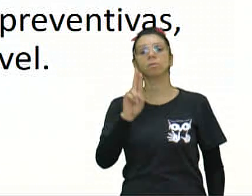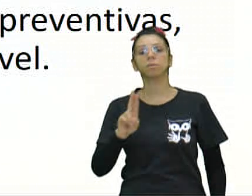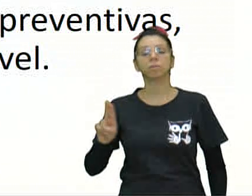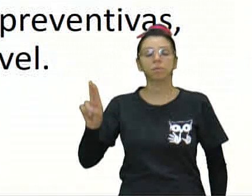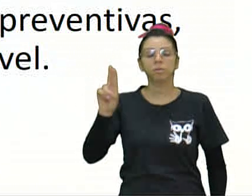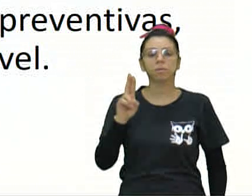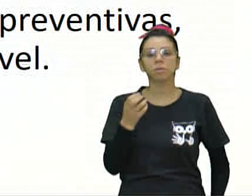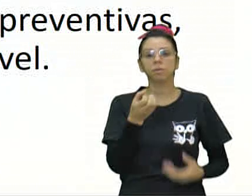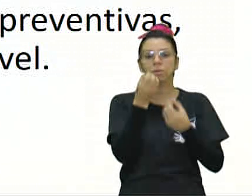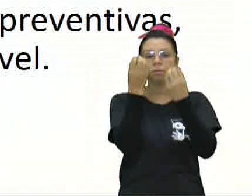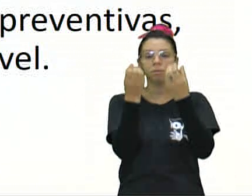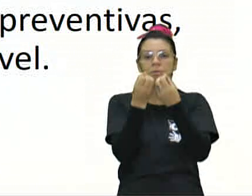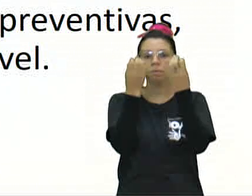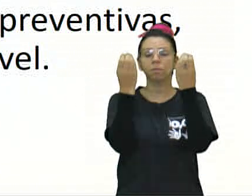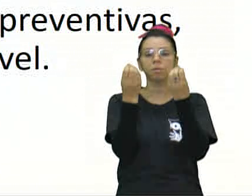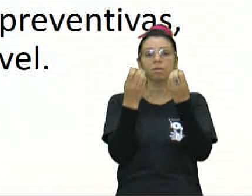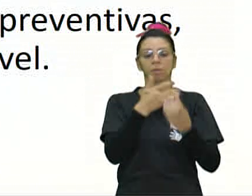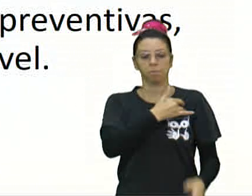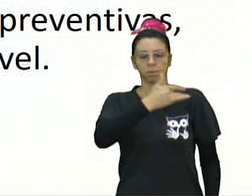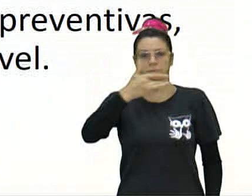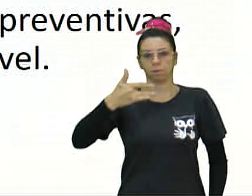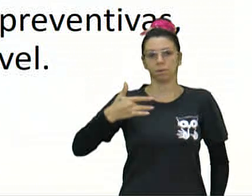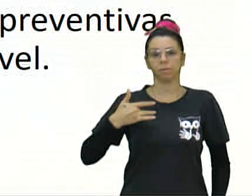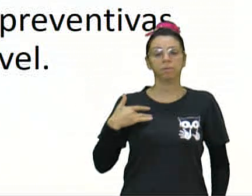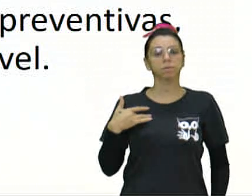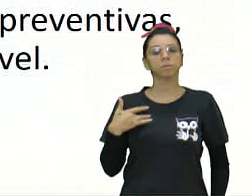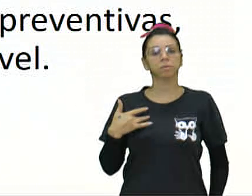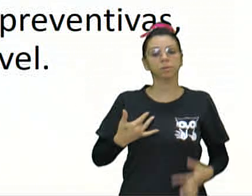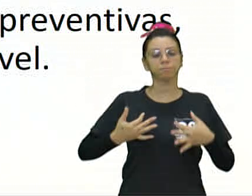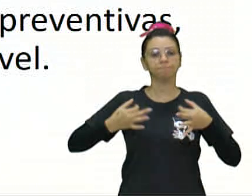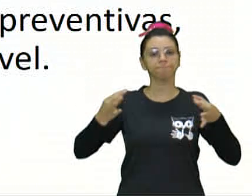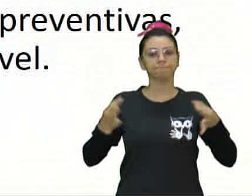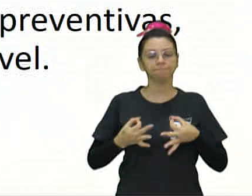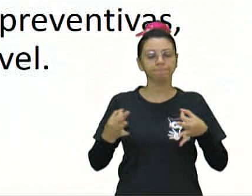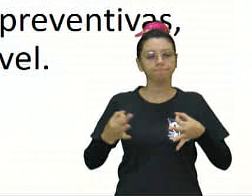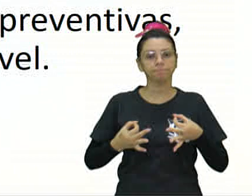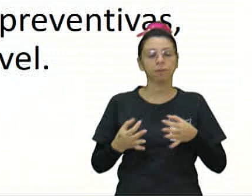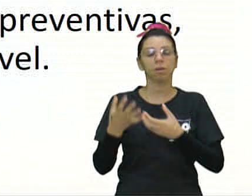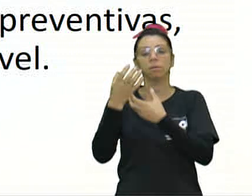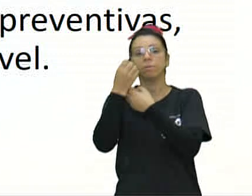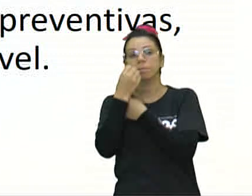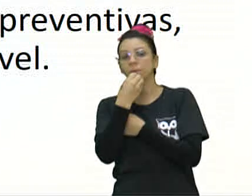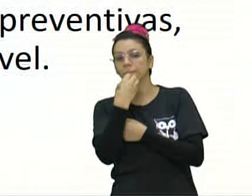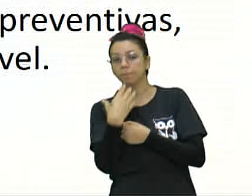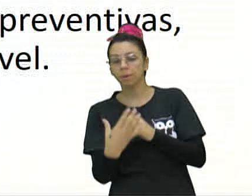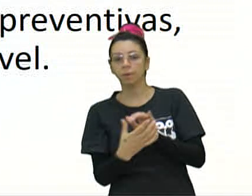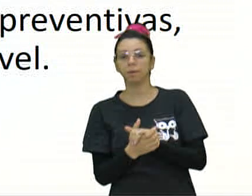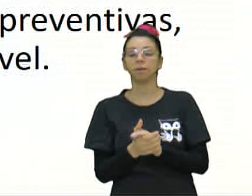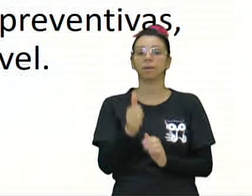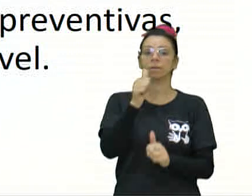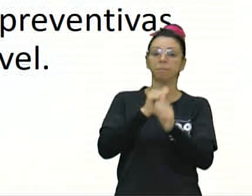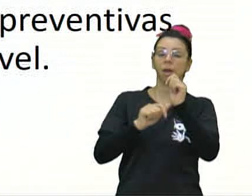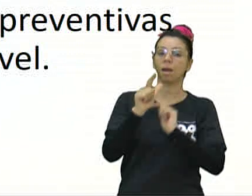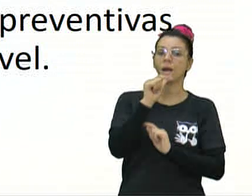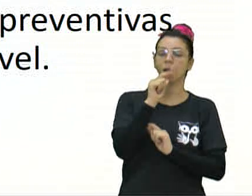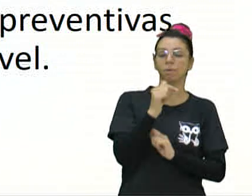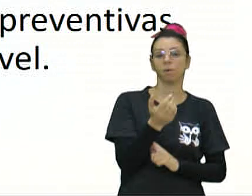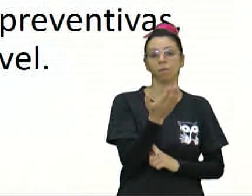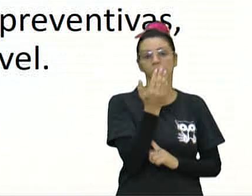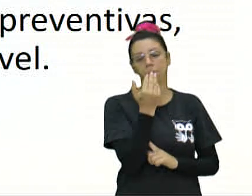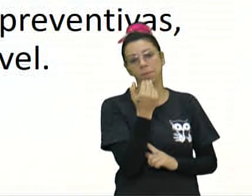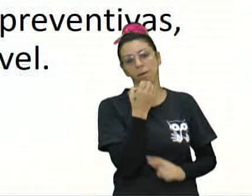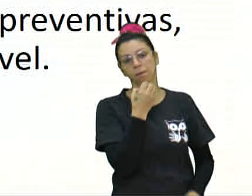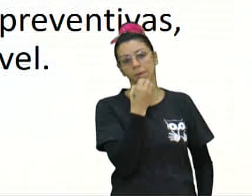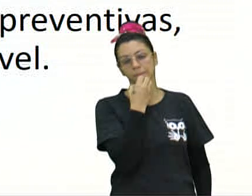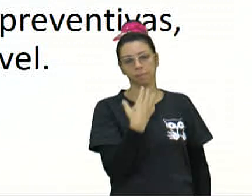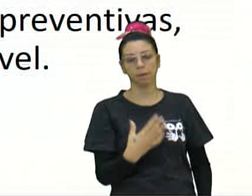as informações fundamentais sobre a saúde para manter-se íntegro, como dormir bem, tomar bastante água, se alimentar corretamente,